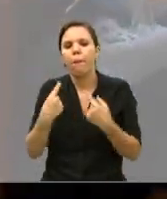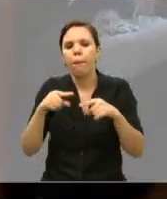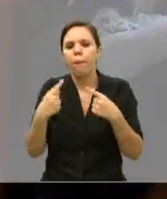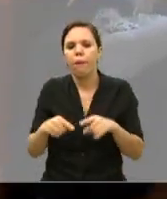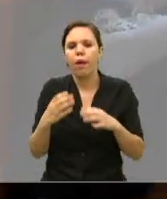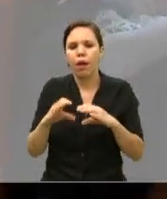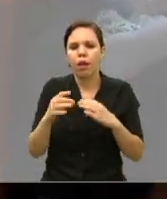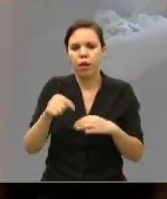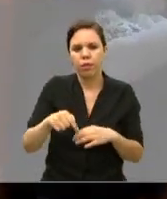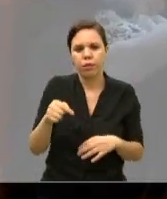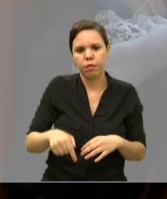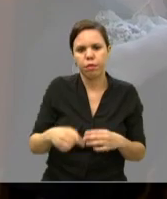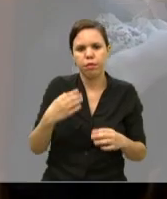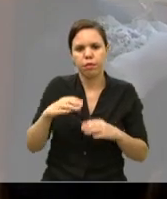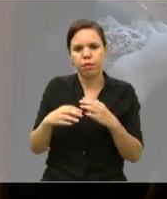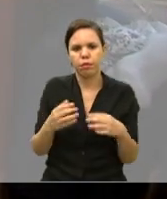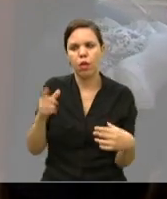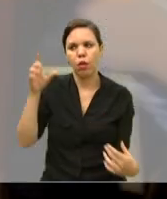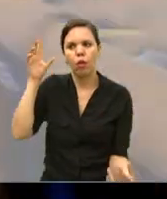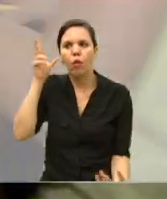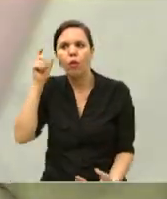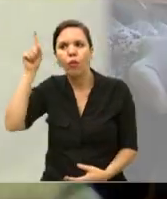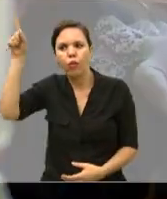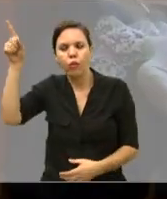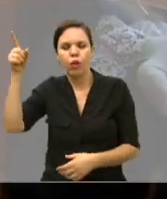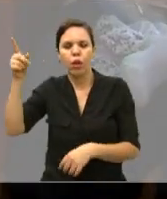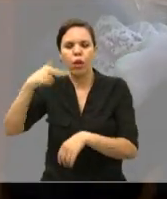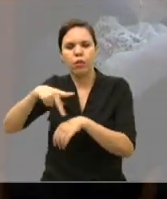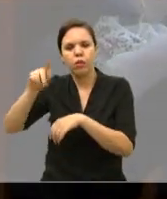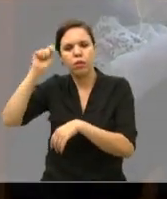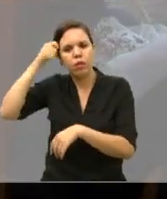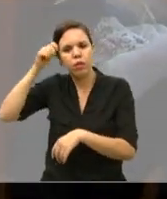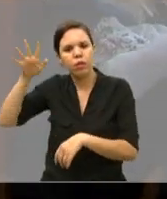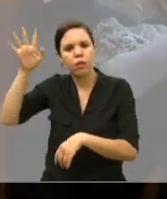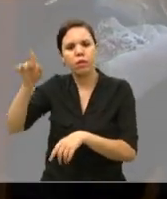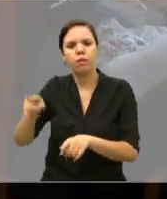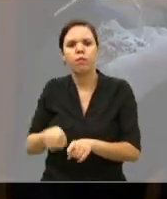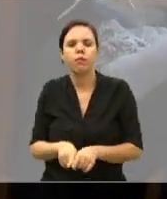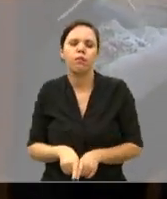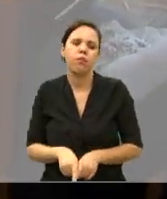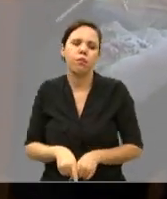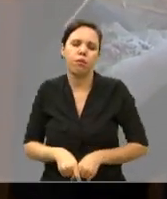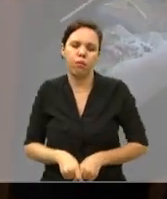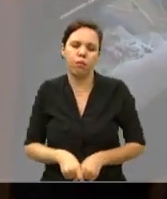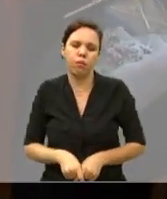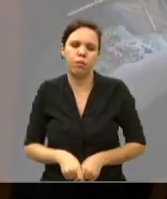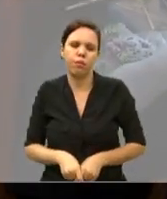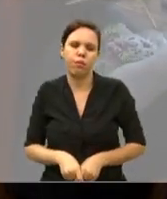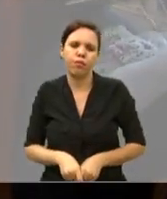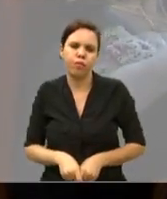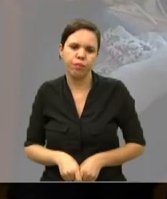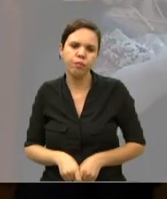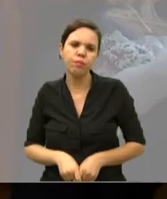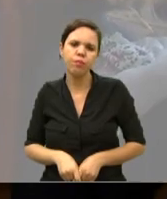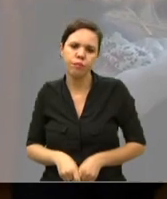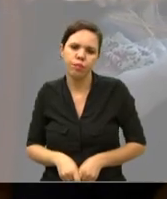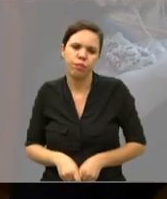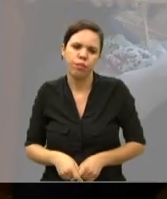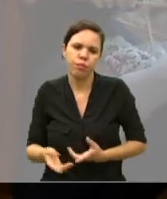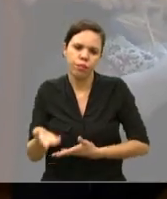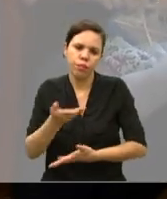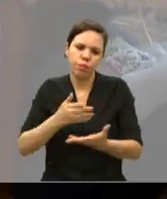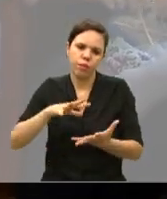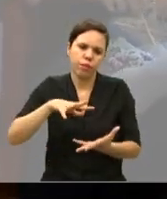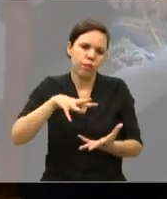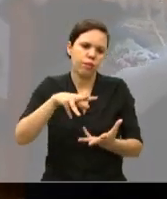que eles cantam aqui, também ouvi lá, né? Conexão, e essa é além do livro, né? o